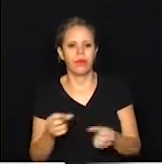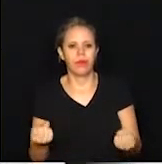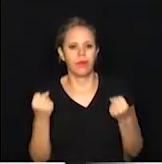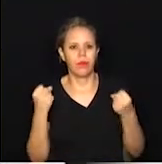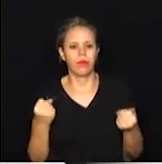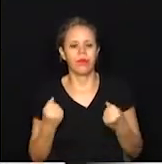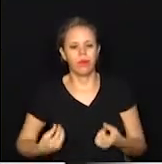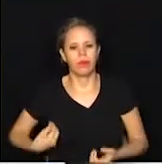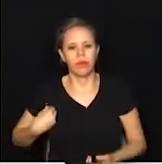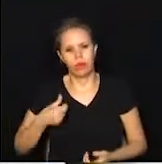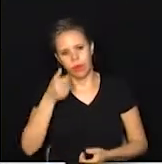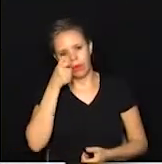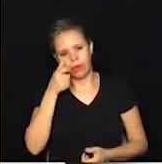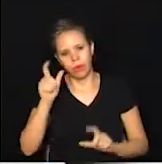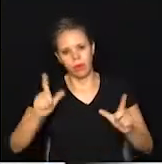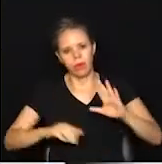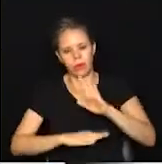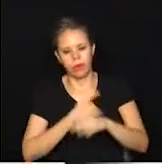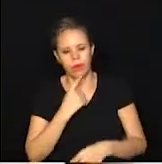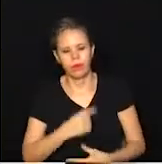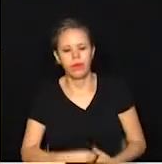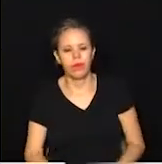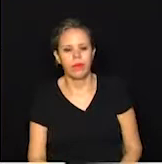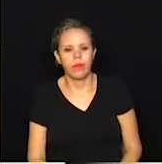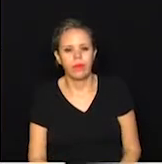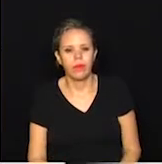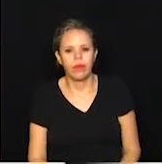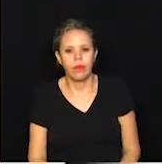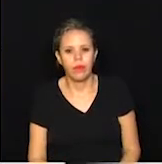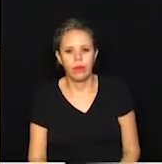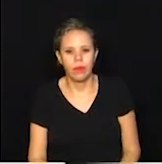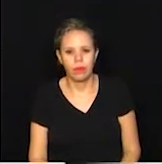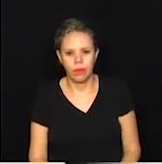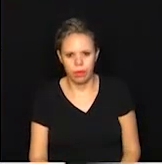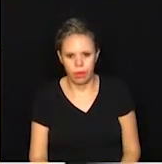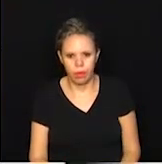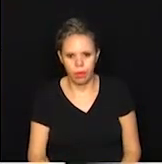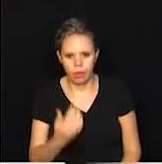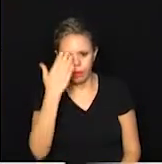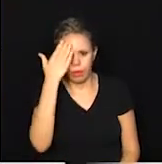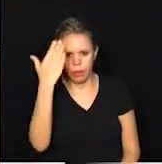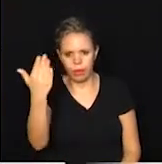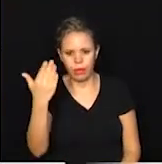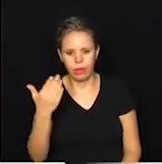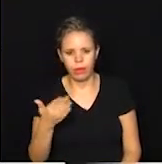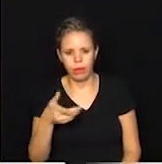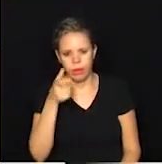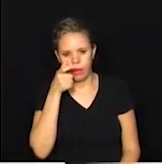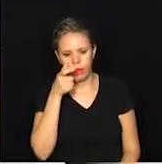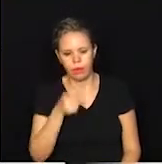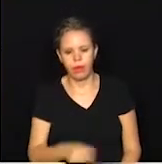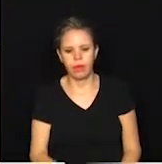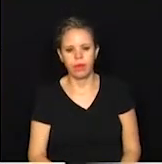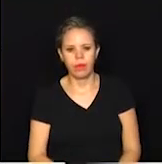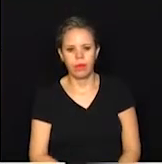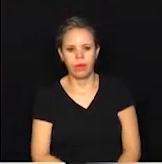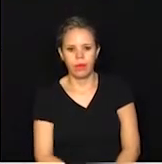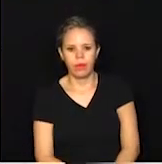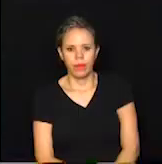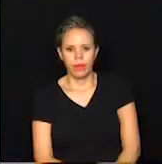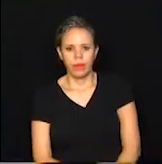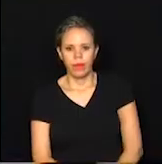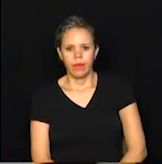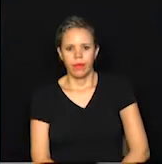ao vivo aqui na tela da TV Câmara Campinas. Desde já, muito obrigado pela sua audiência.